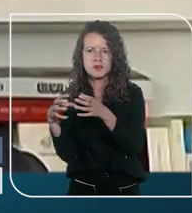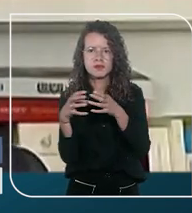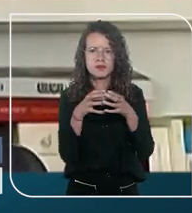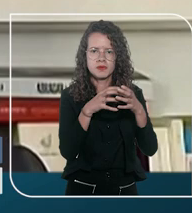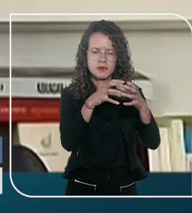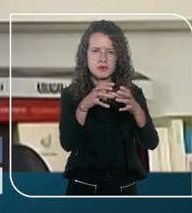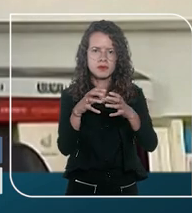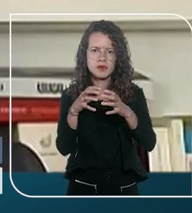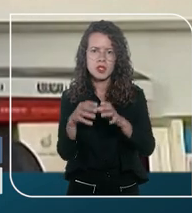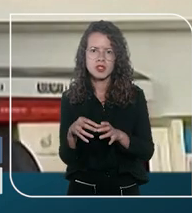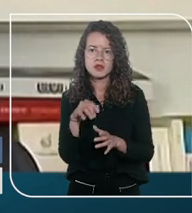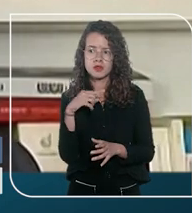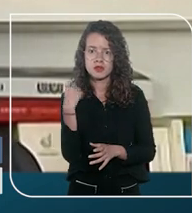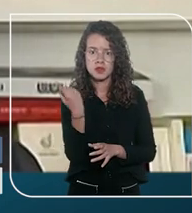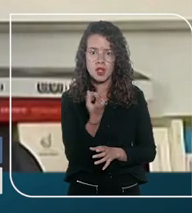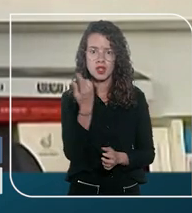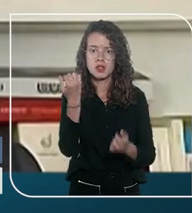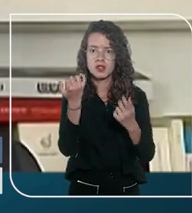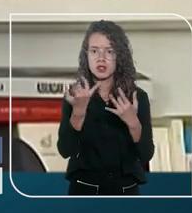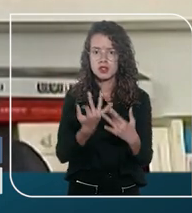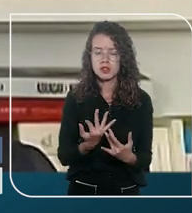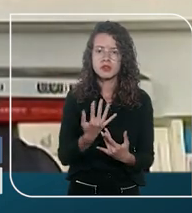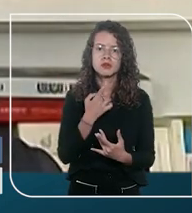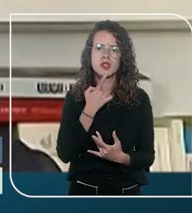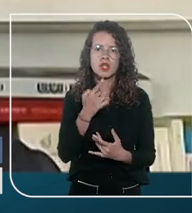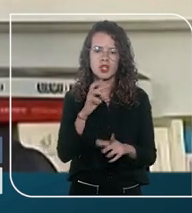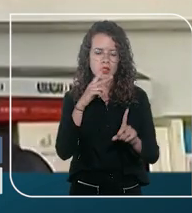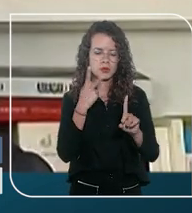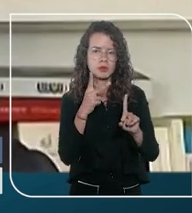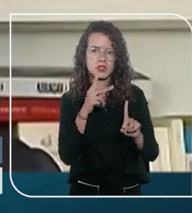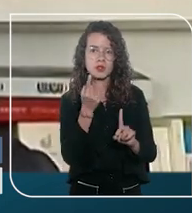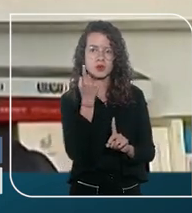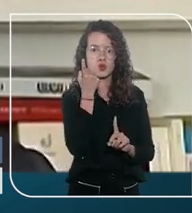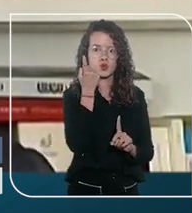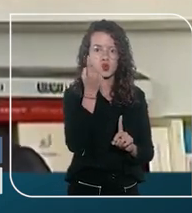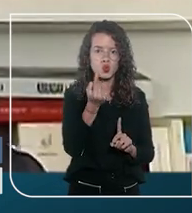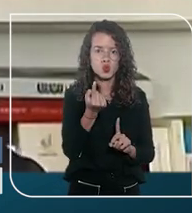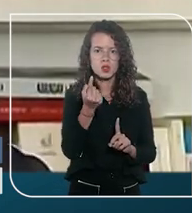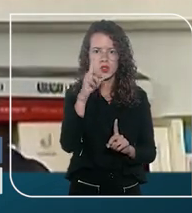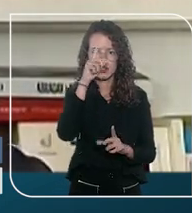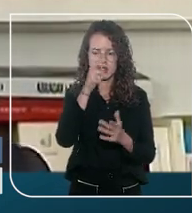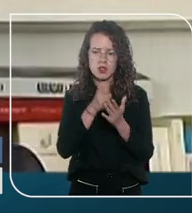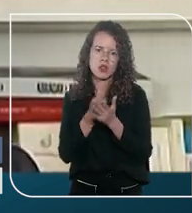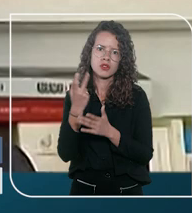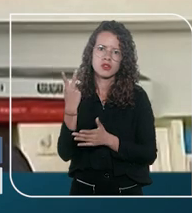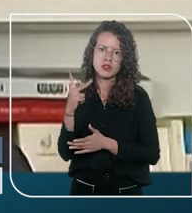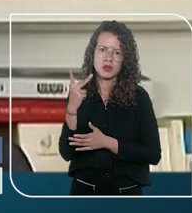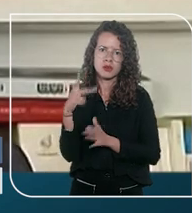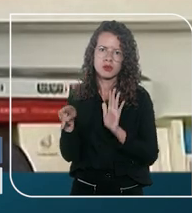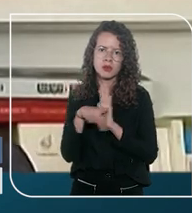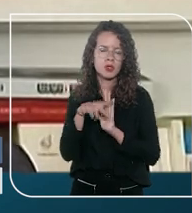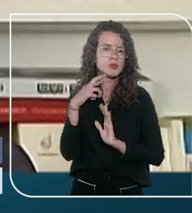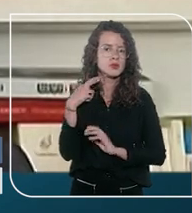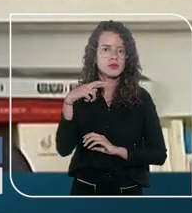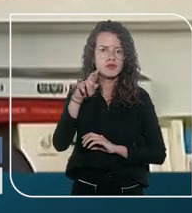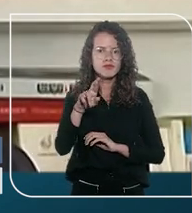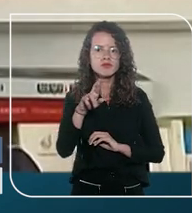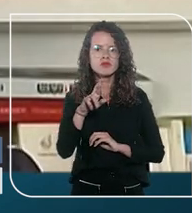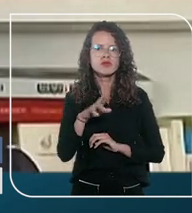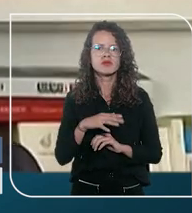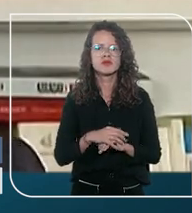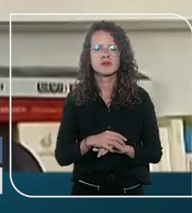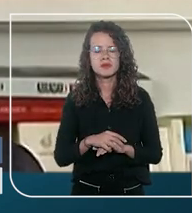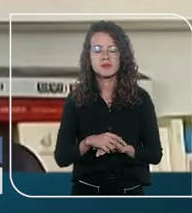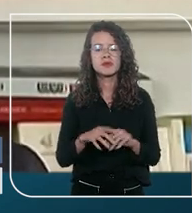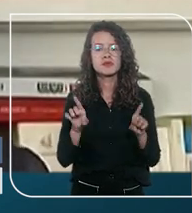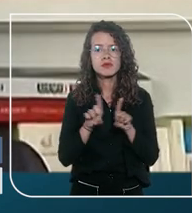está falando de uma decisão unipessoal, né? Uma decisão monocrática do relator, por isso que a gente não